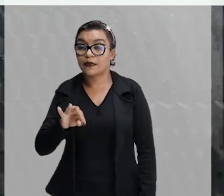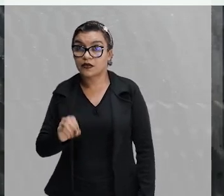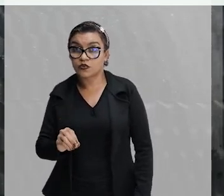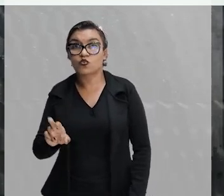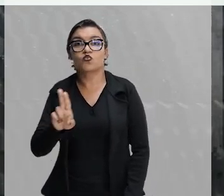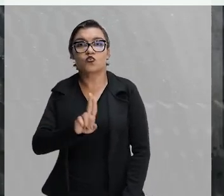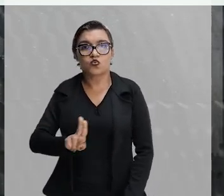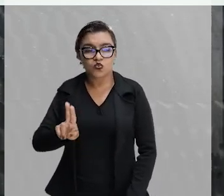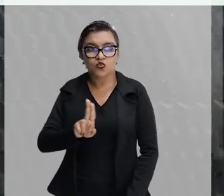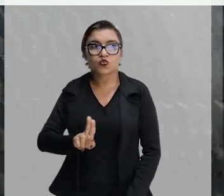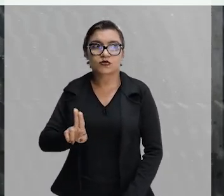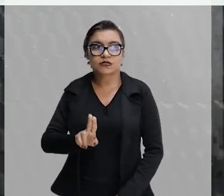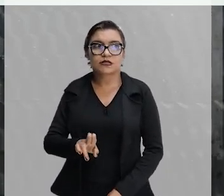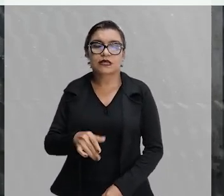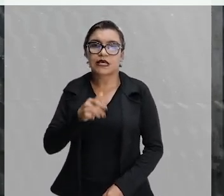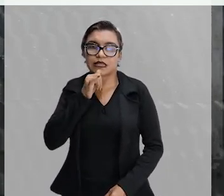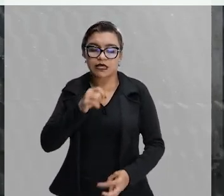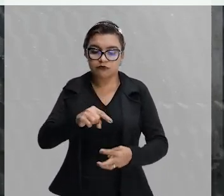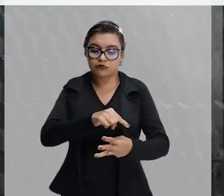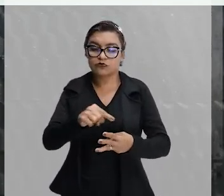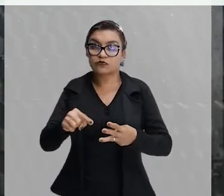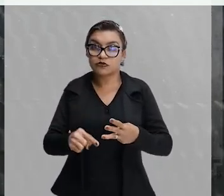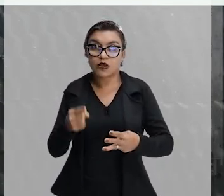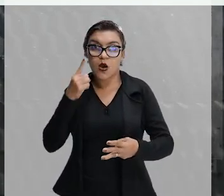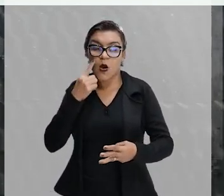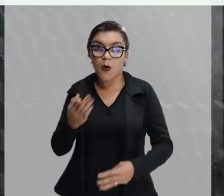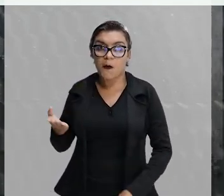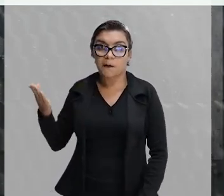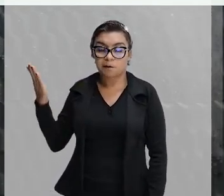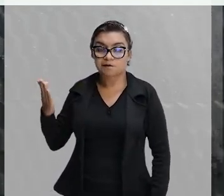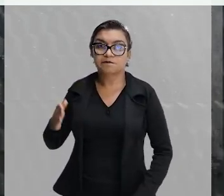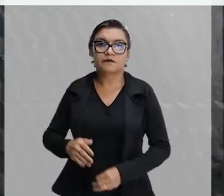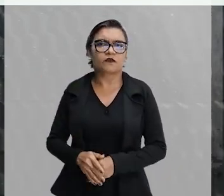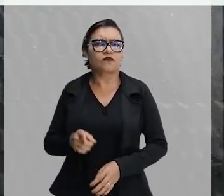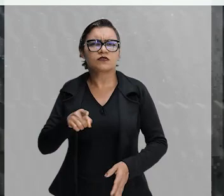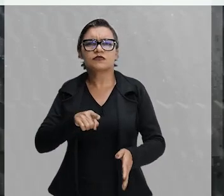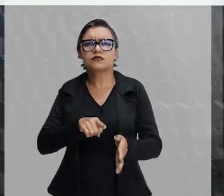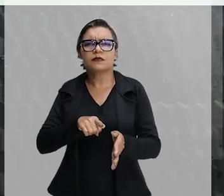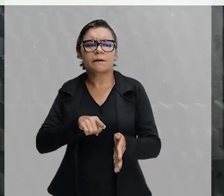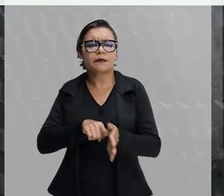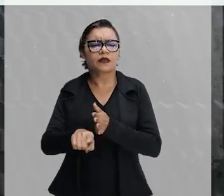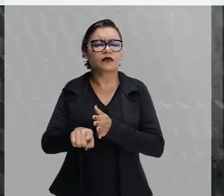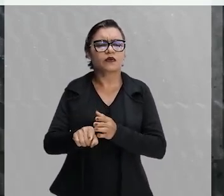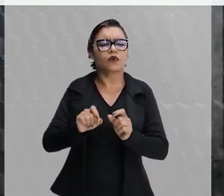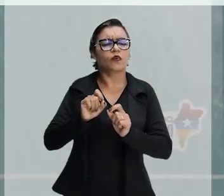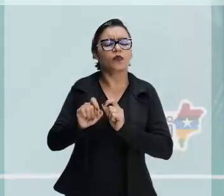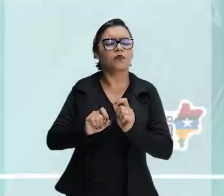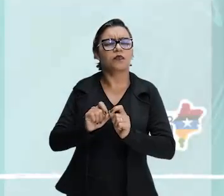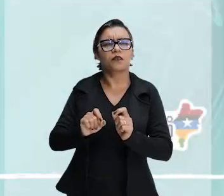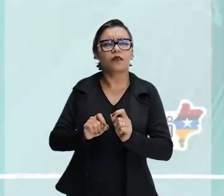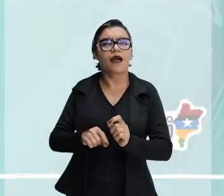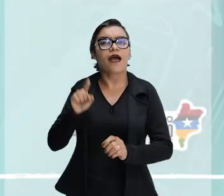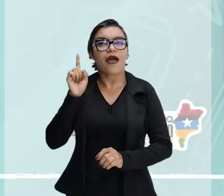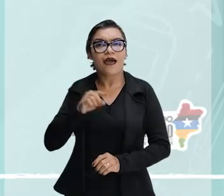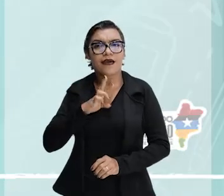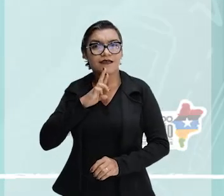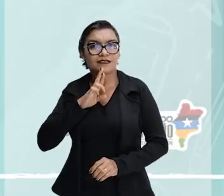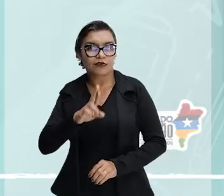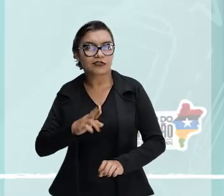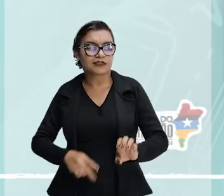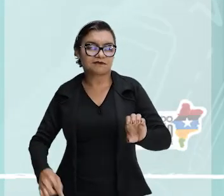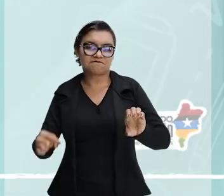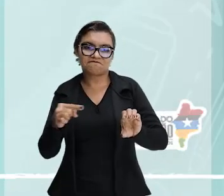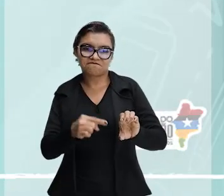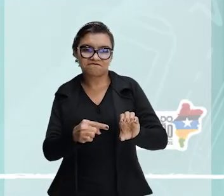atrito, contato e indução, que você irá encontrar a resposta lá na letra C. A letra